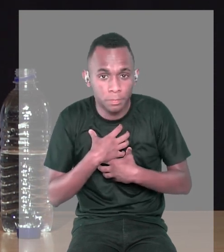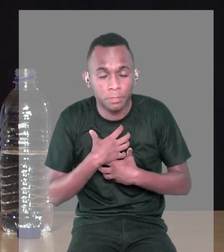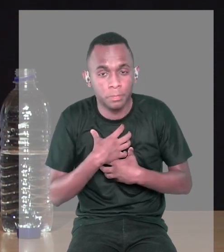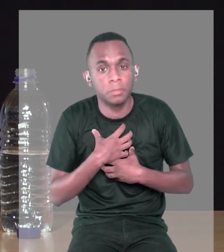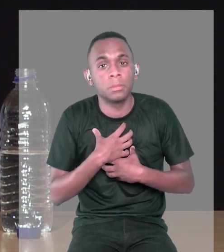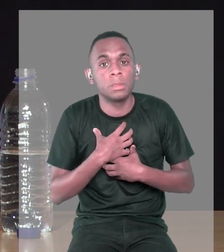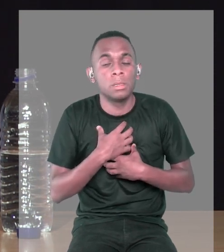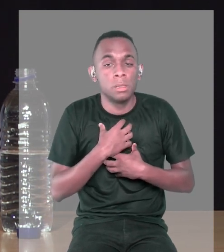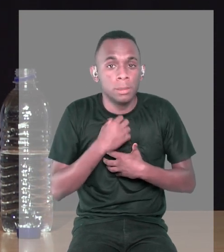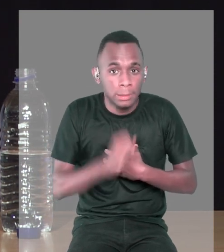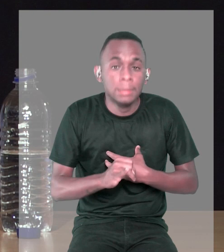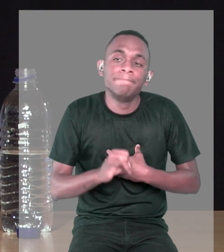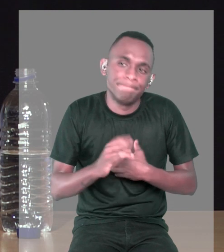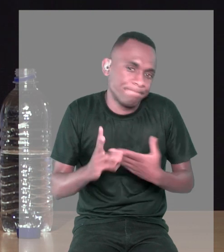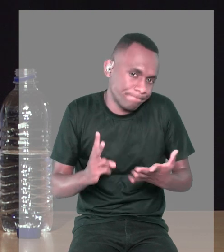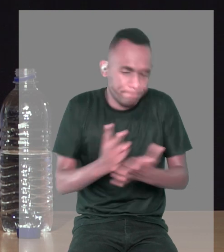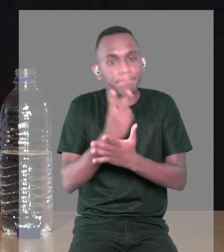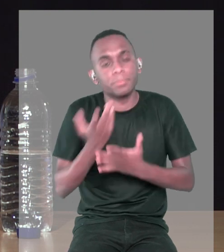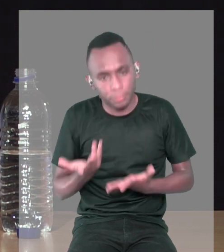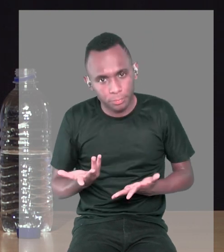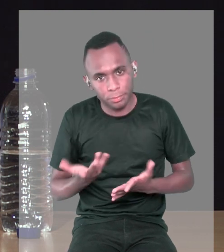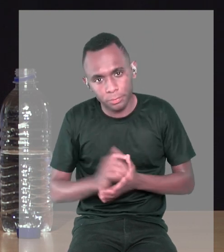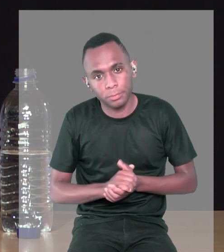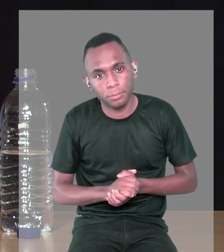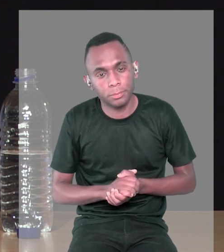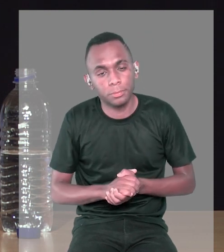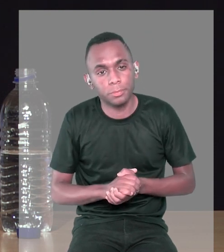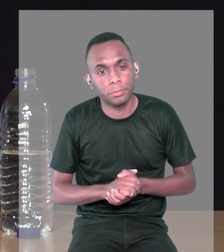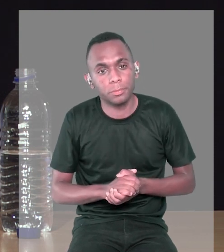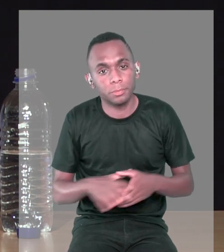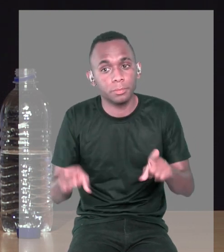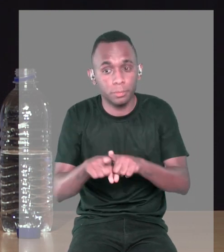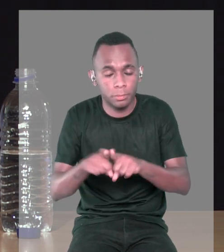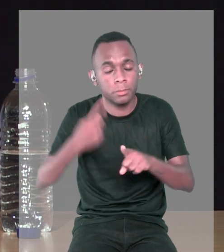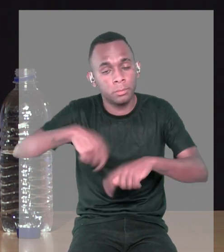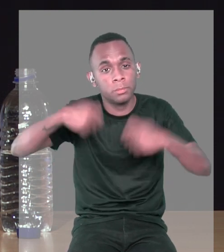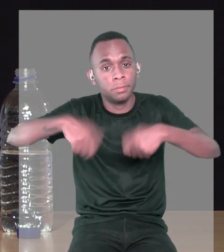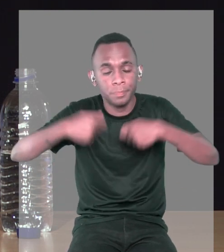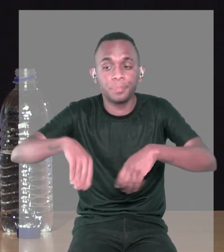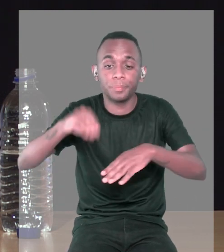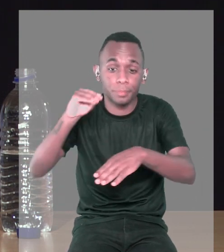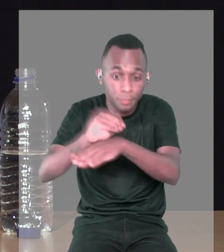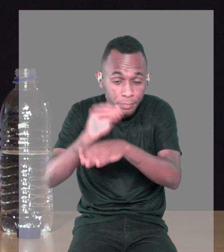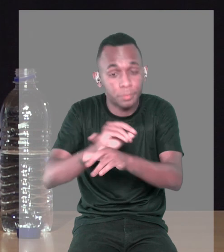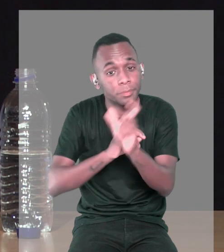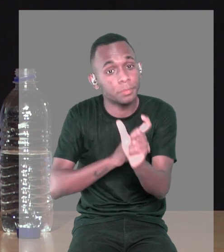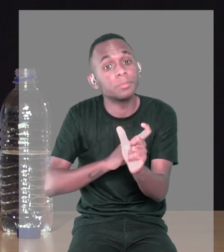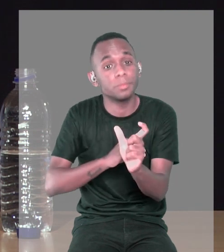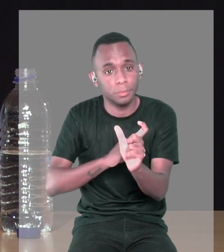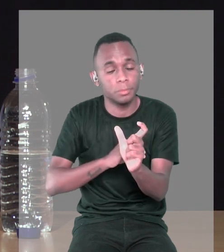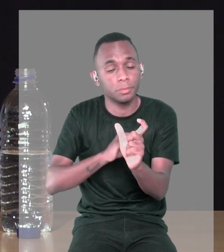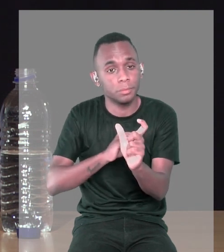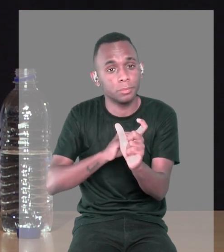mais ainda nós devemos cuidar dessa palavra, o que às vezes pode significar, por não usá-la à torta e à